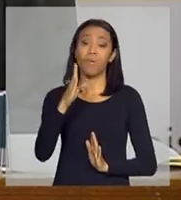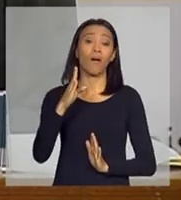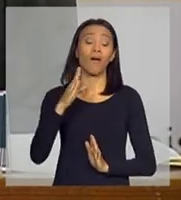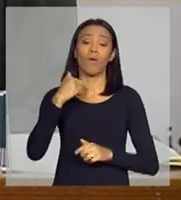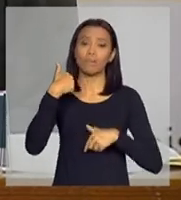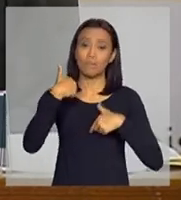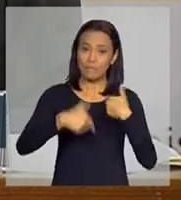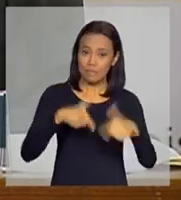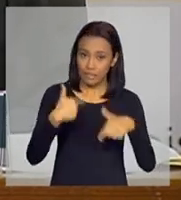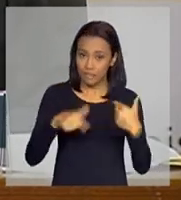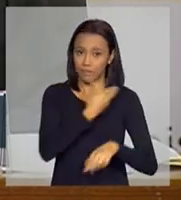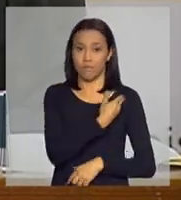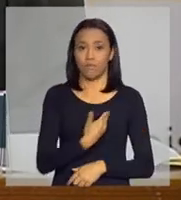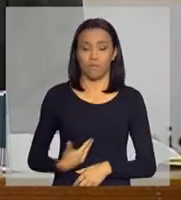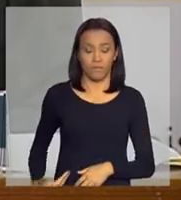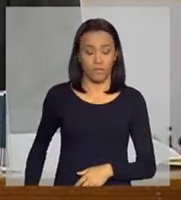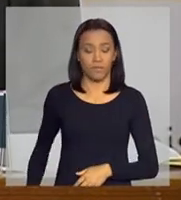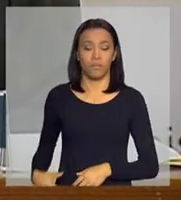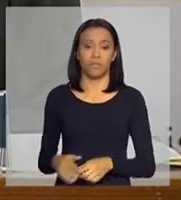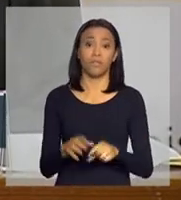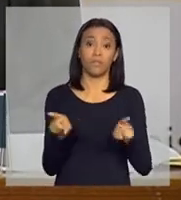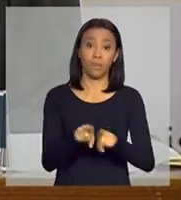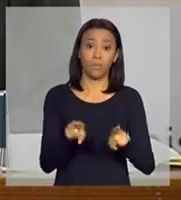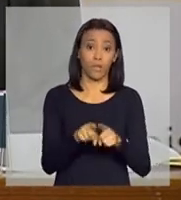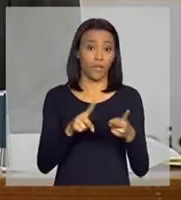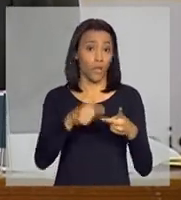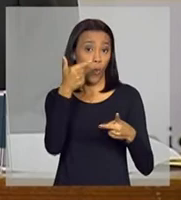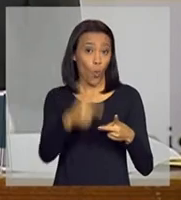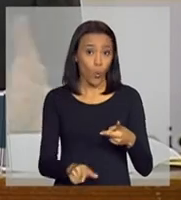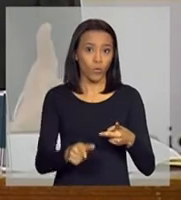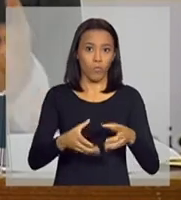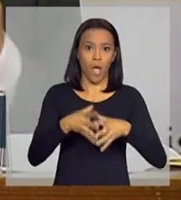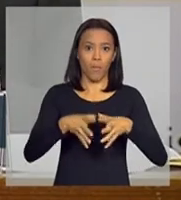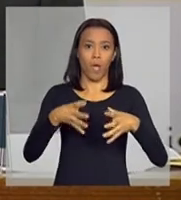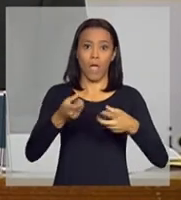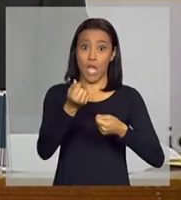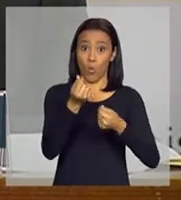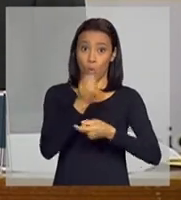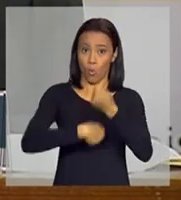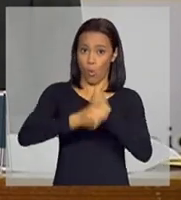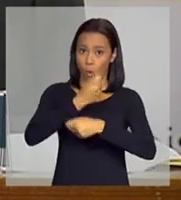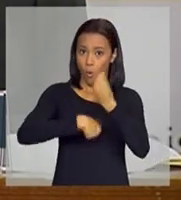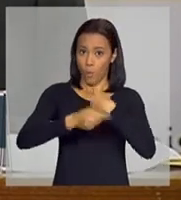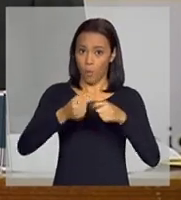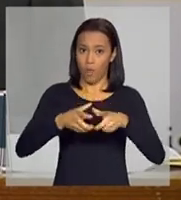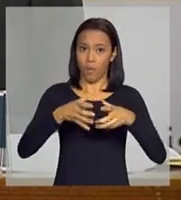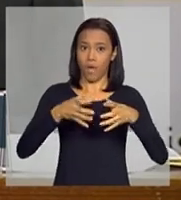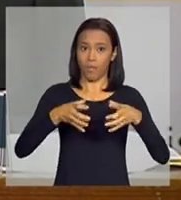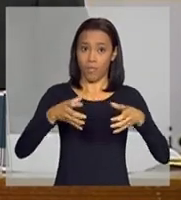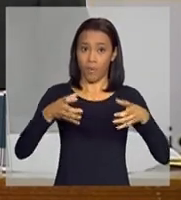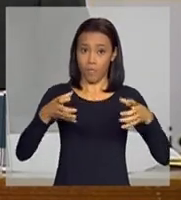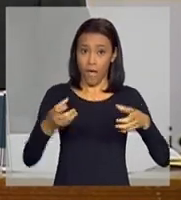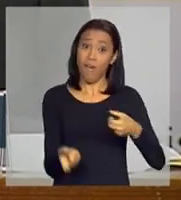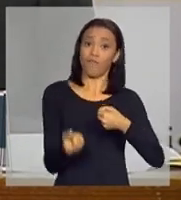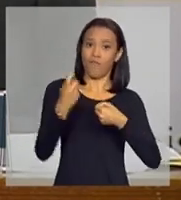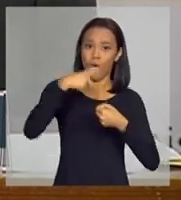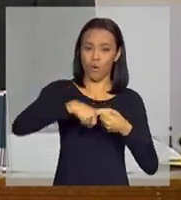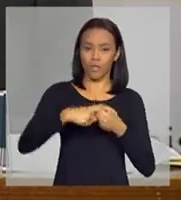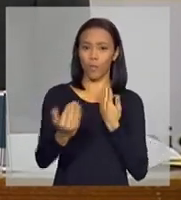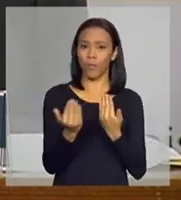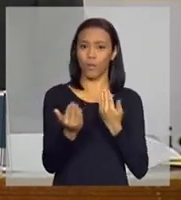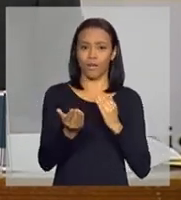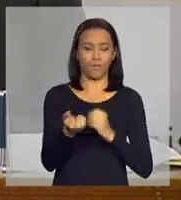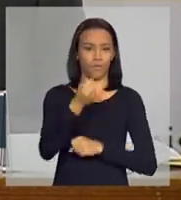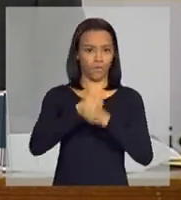do governo é o crescimento econômico A retomada do crescimento econômico em relação ao ano